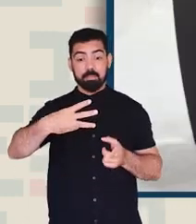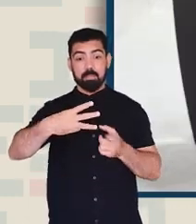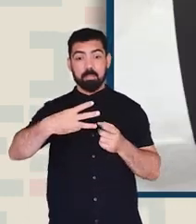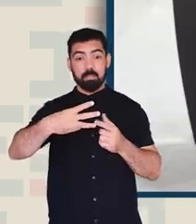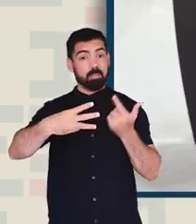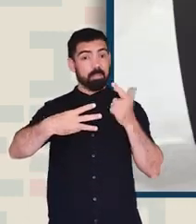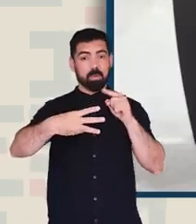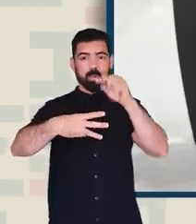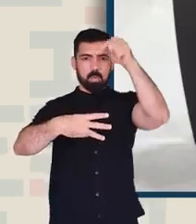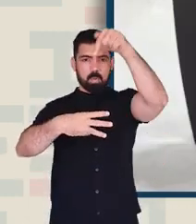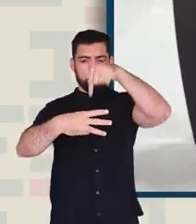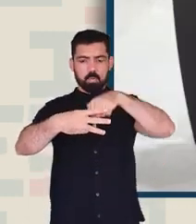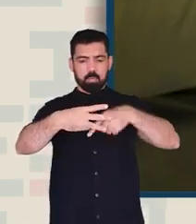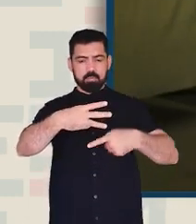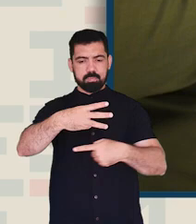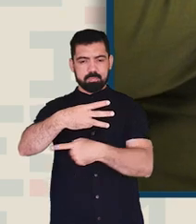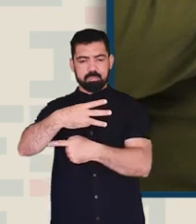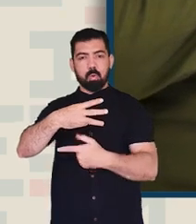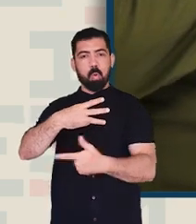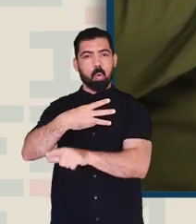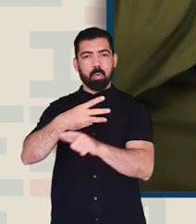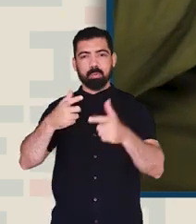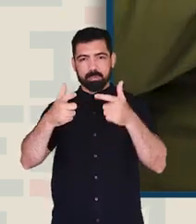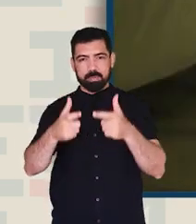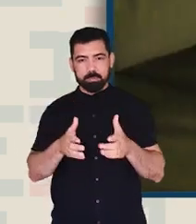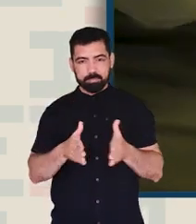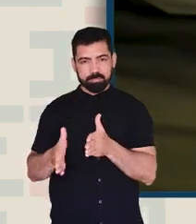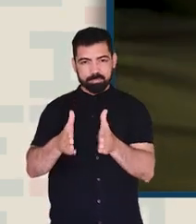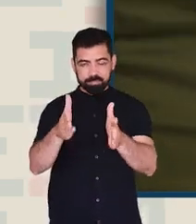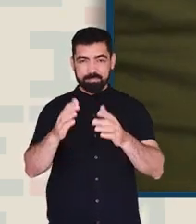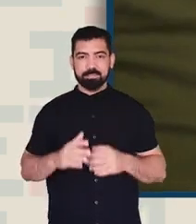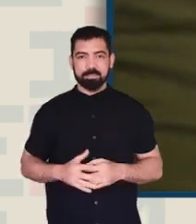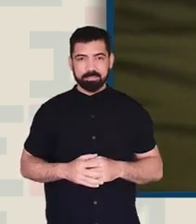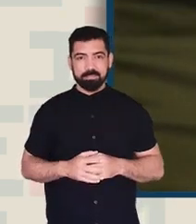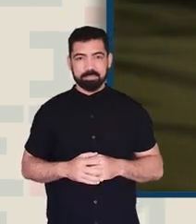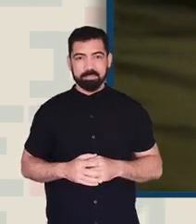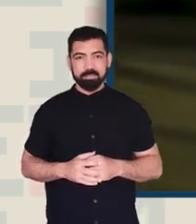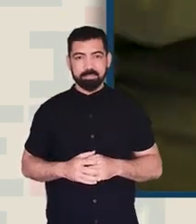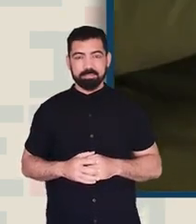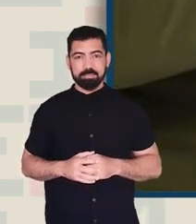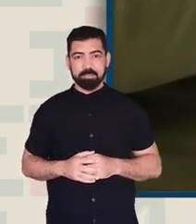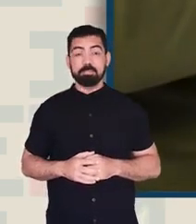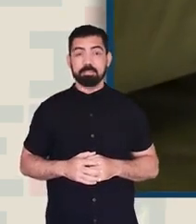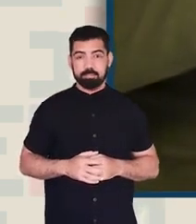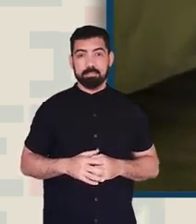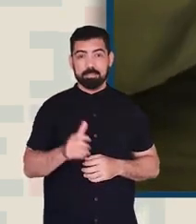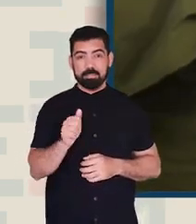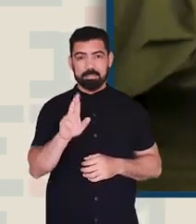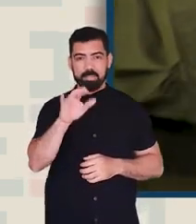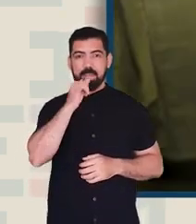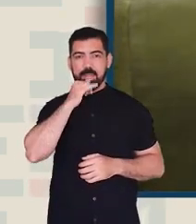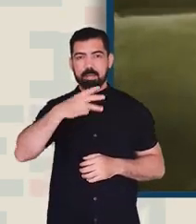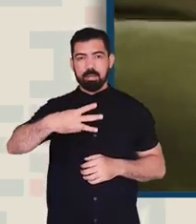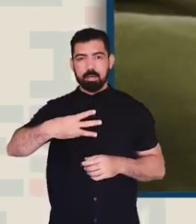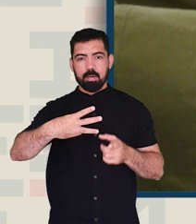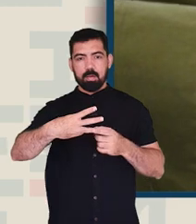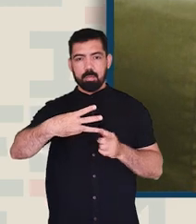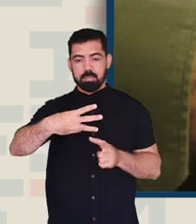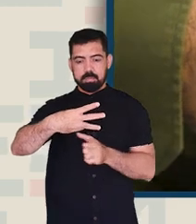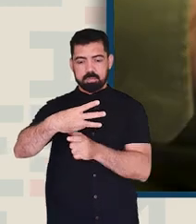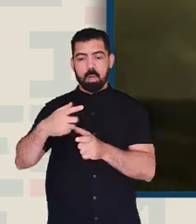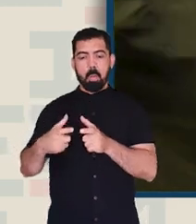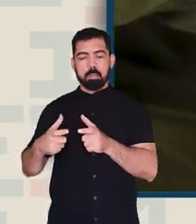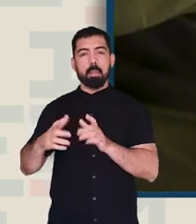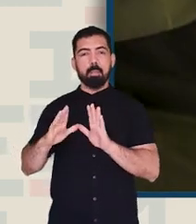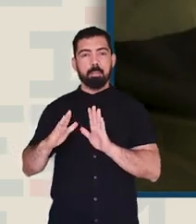do terceiro rotor, eu aciono aqui o terceiro, e aí, chegando bem aqui, o ar ele desviou para essa bomba grande